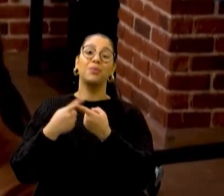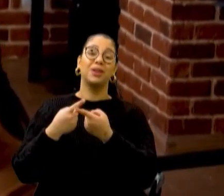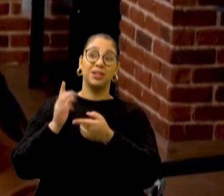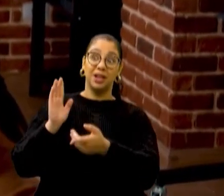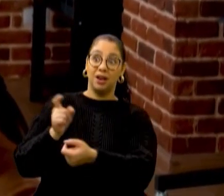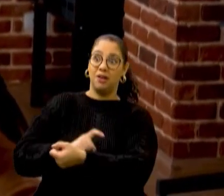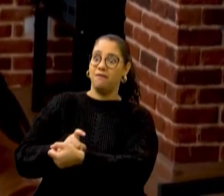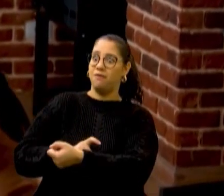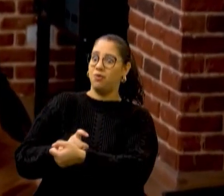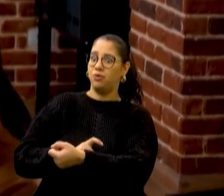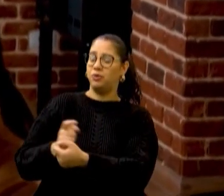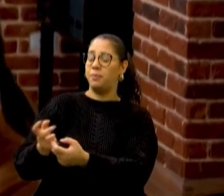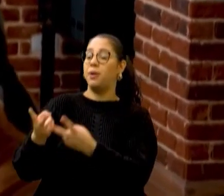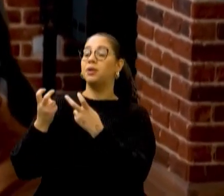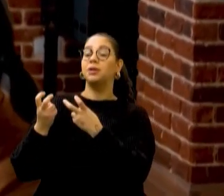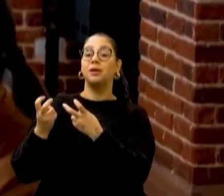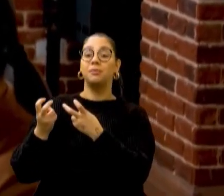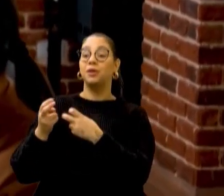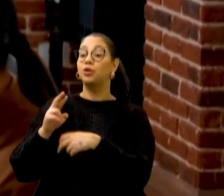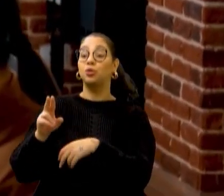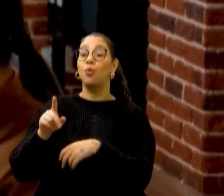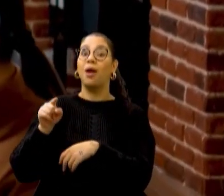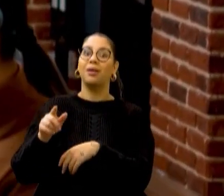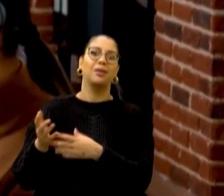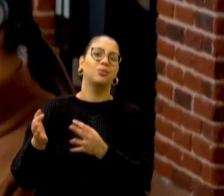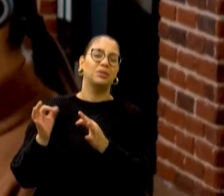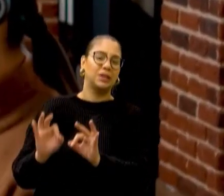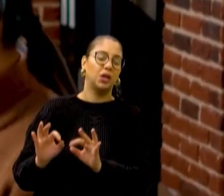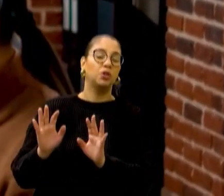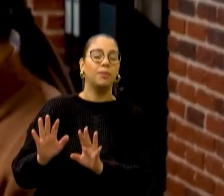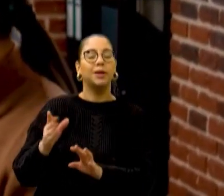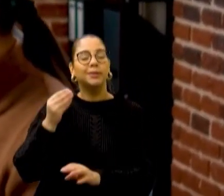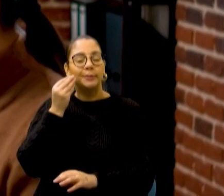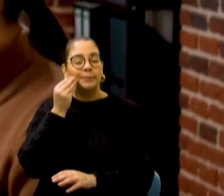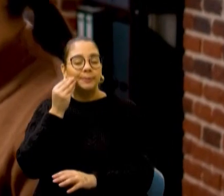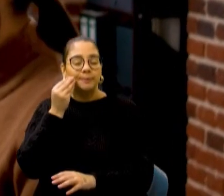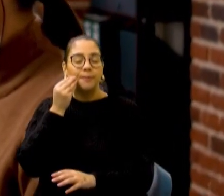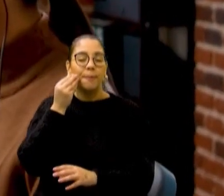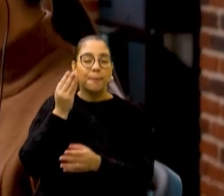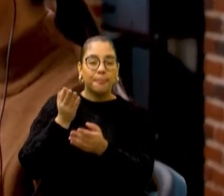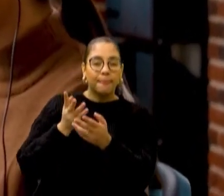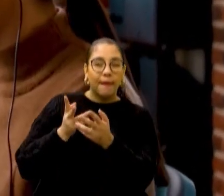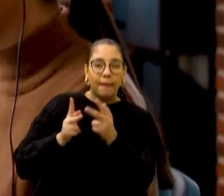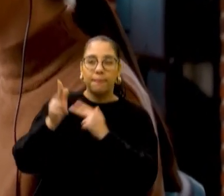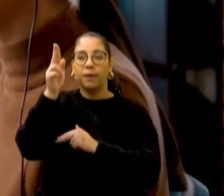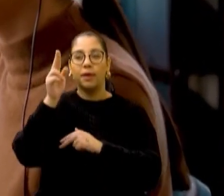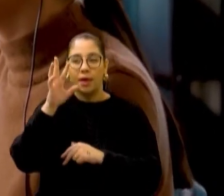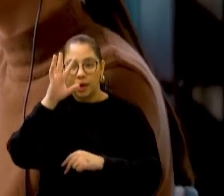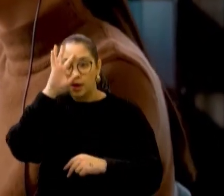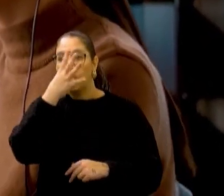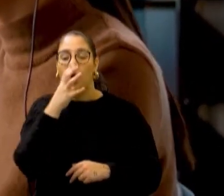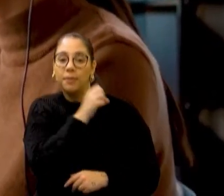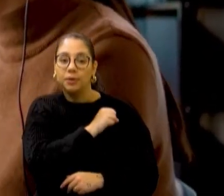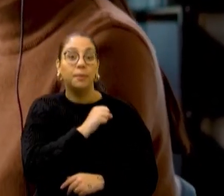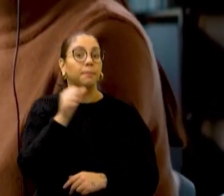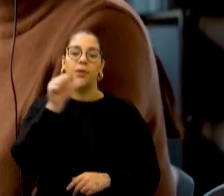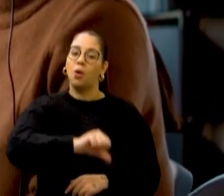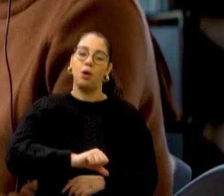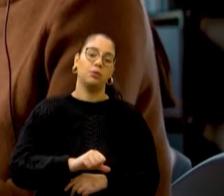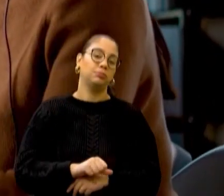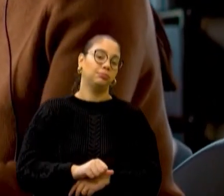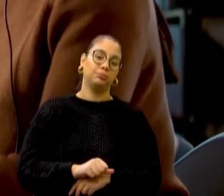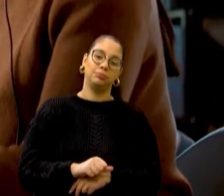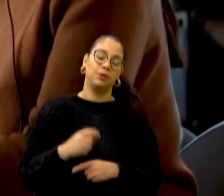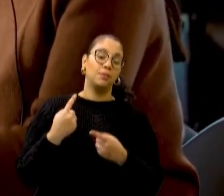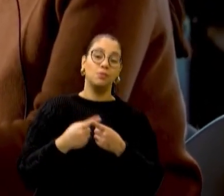assim quando ele tá nervoso você já percebe que que não é aquilo né mas se você tenta já interromper para dar uma solução